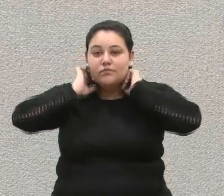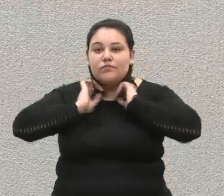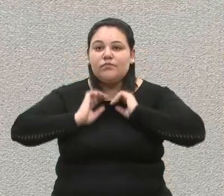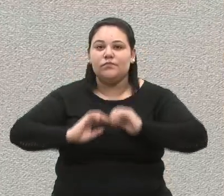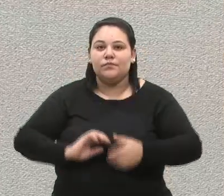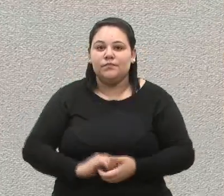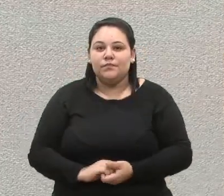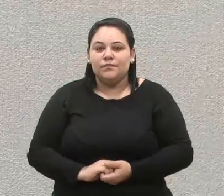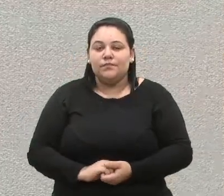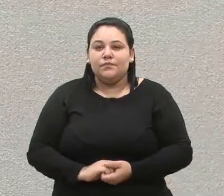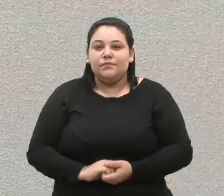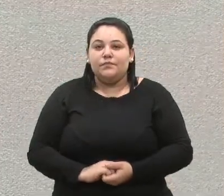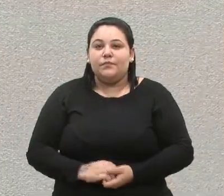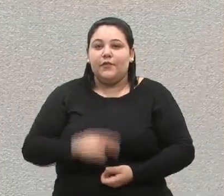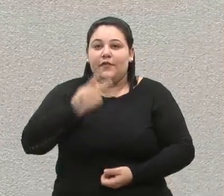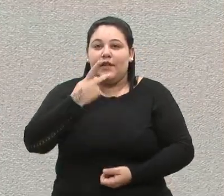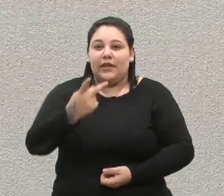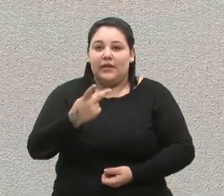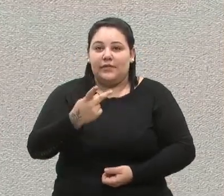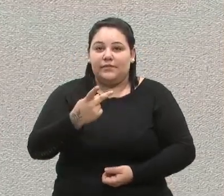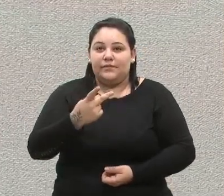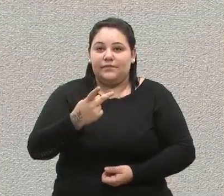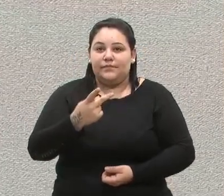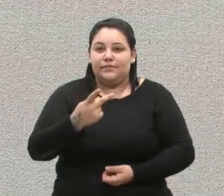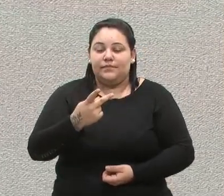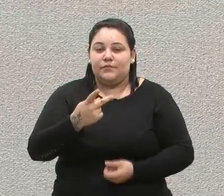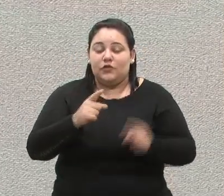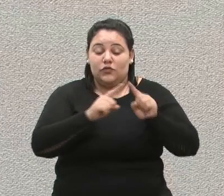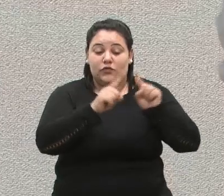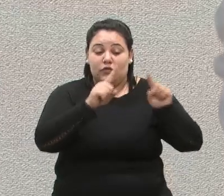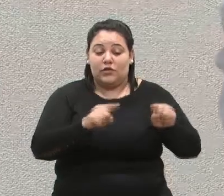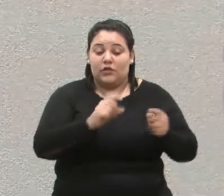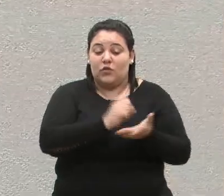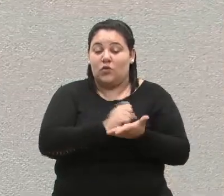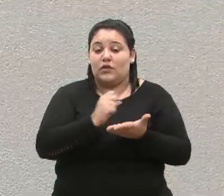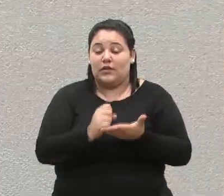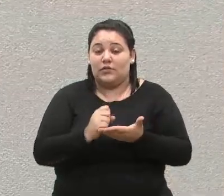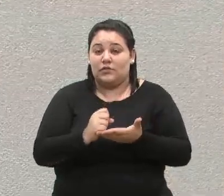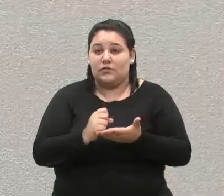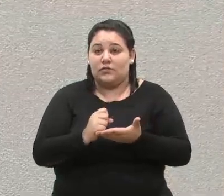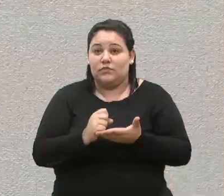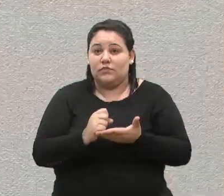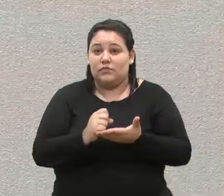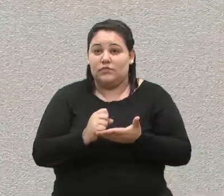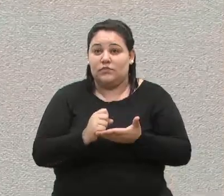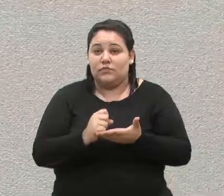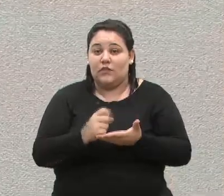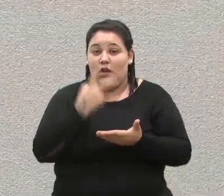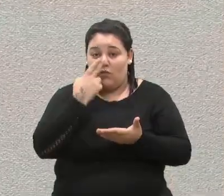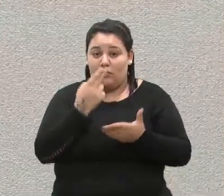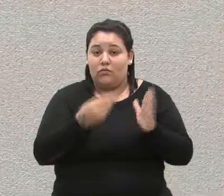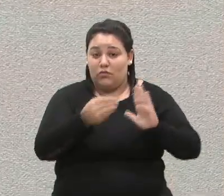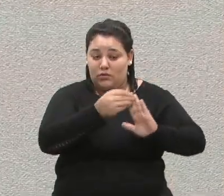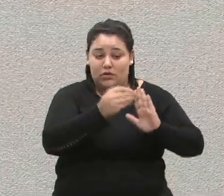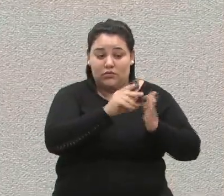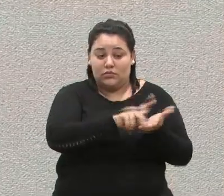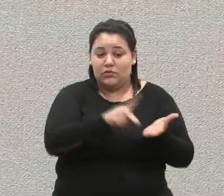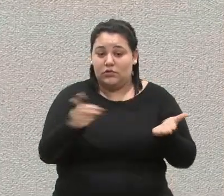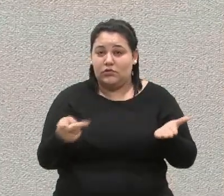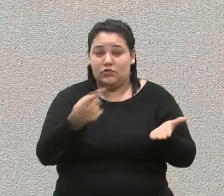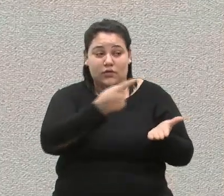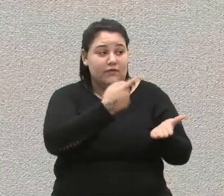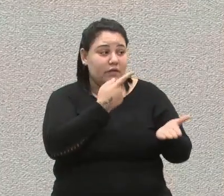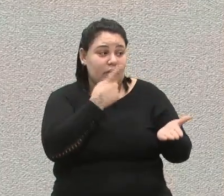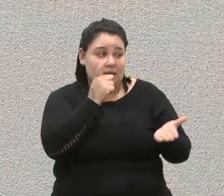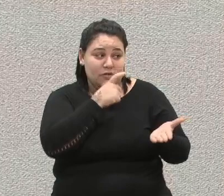né? Então, dizer que o efetivo total da casa, como saiu, inclusive na matéria do Pioneiro. Então, se o senhor está dizendo que é